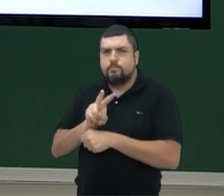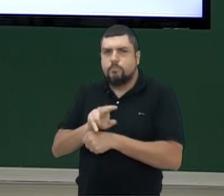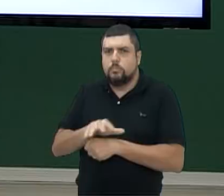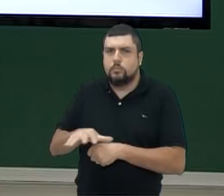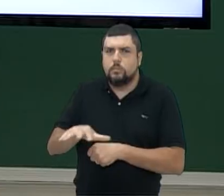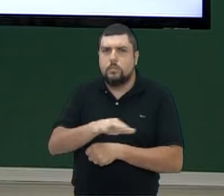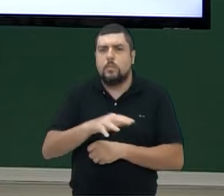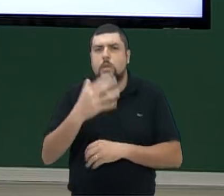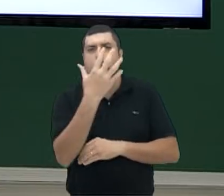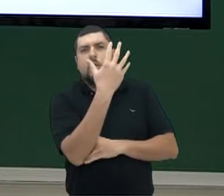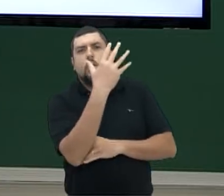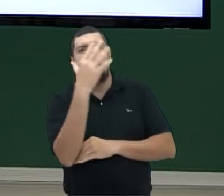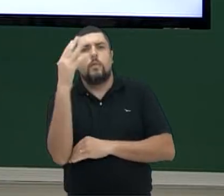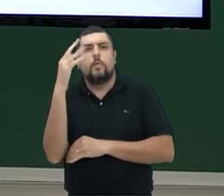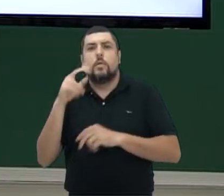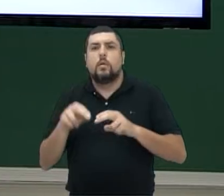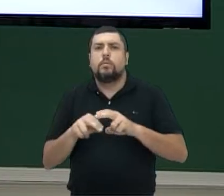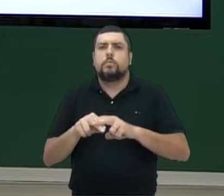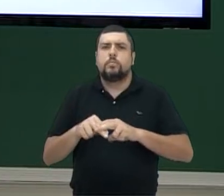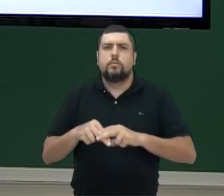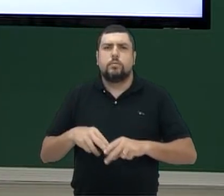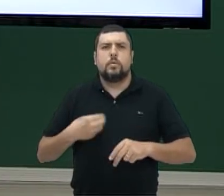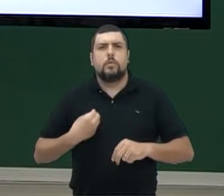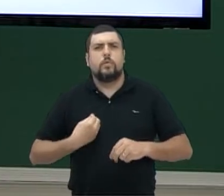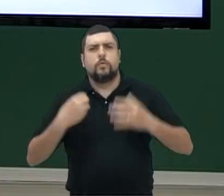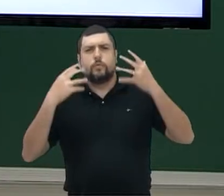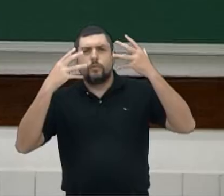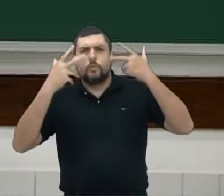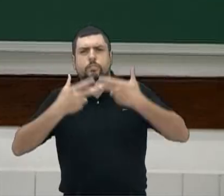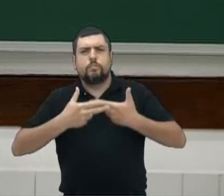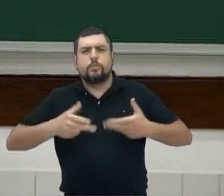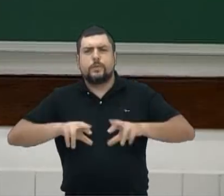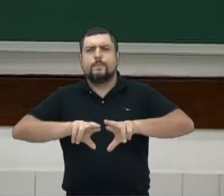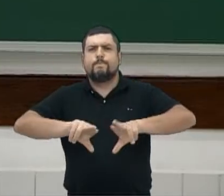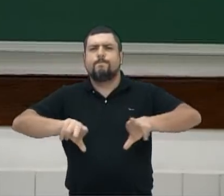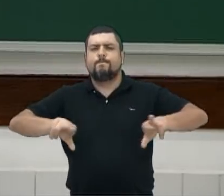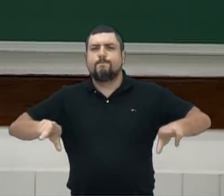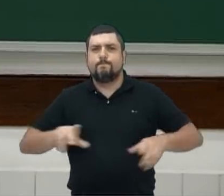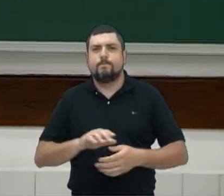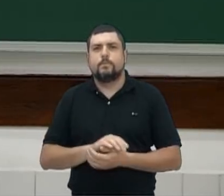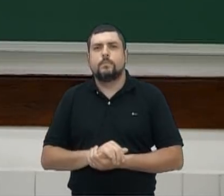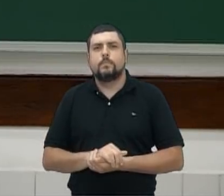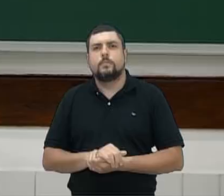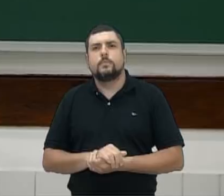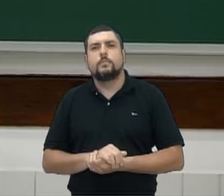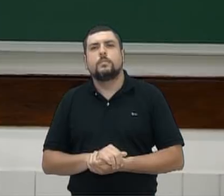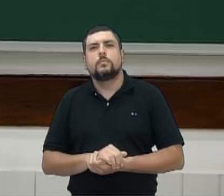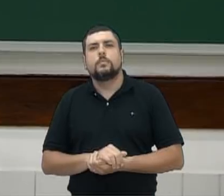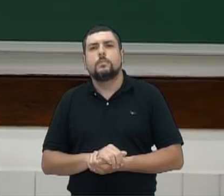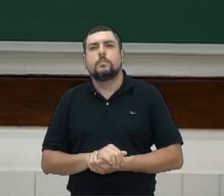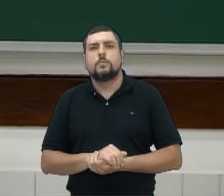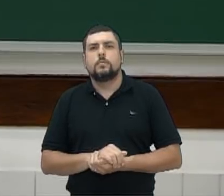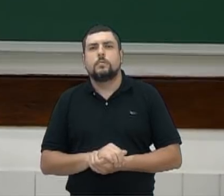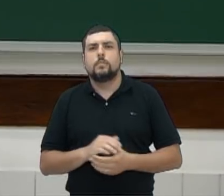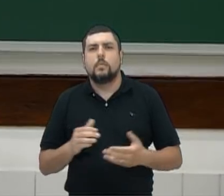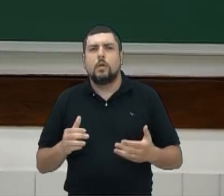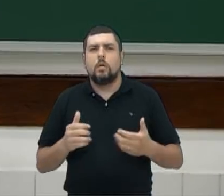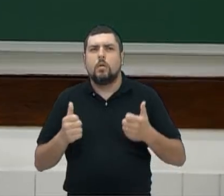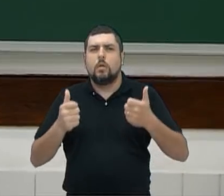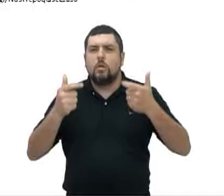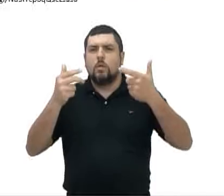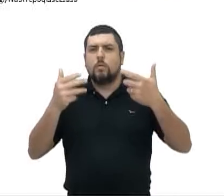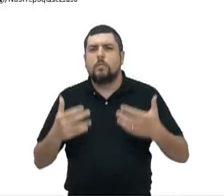em função da grande biodiversidade que elas contemplam. Agora aqui na tela, vamos ver, ó, nós vamos falar